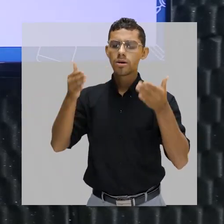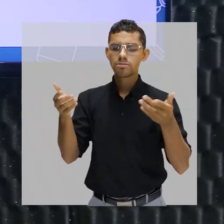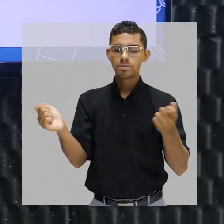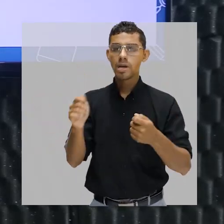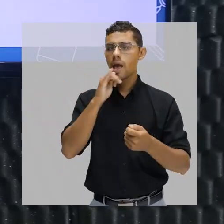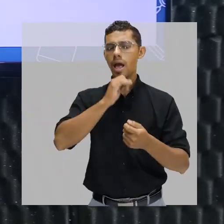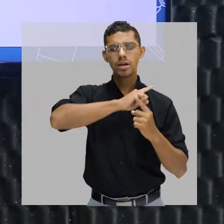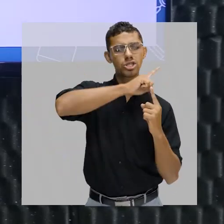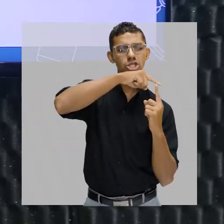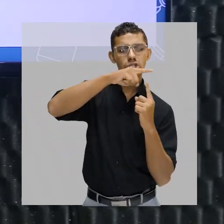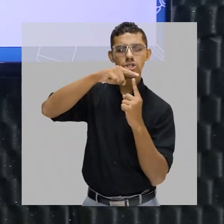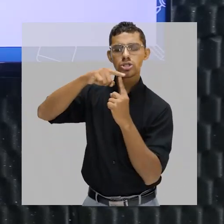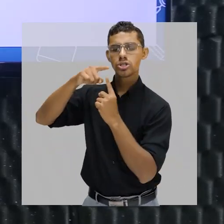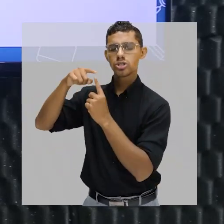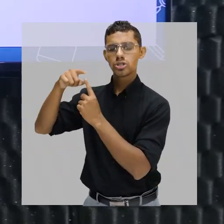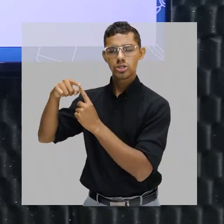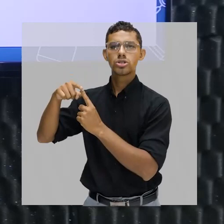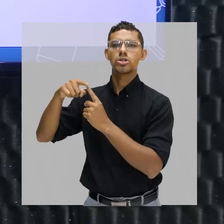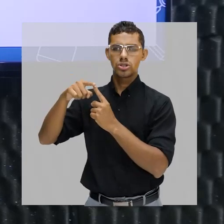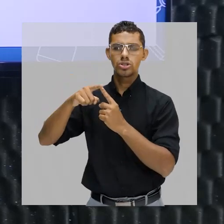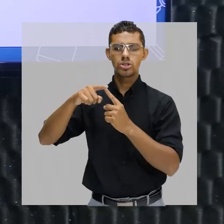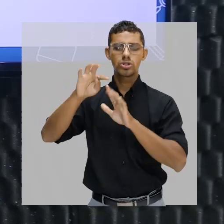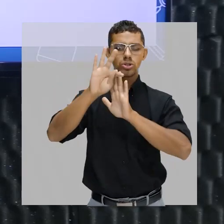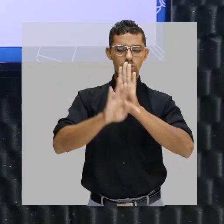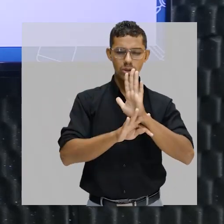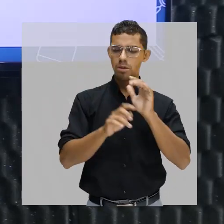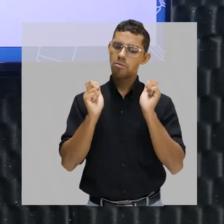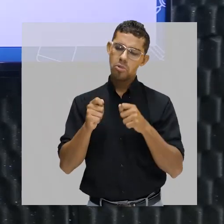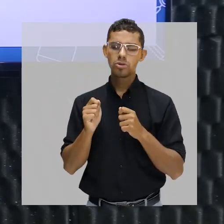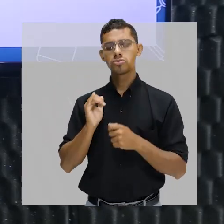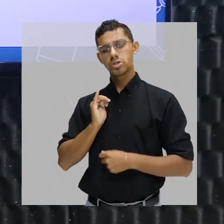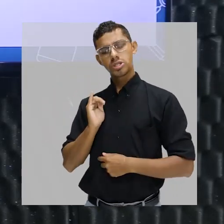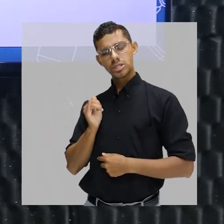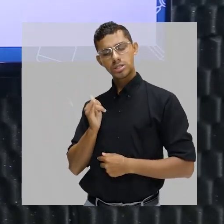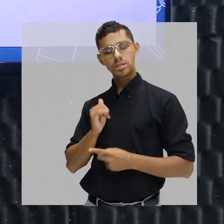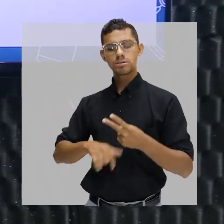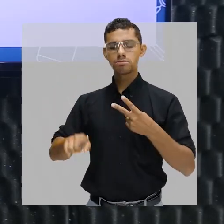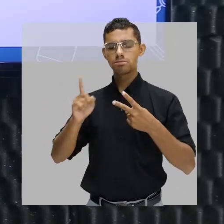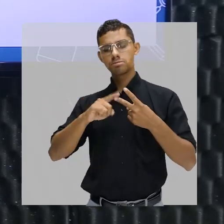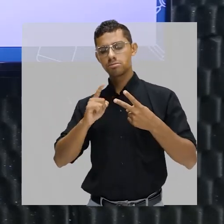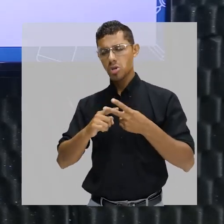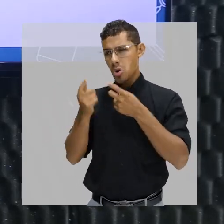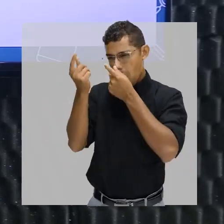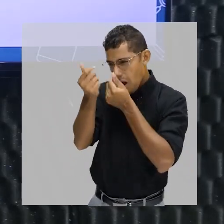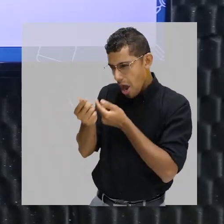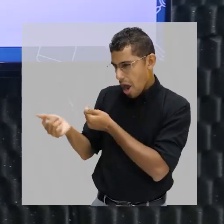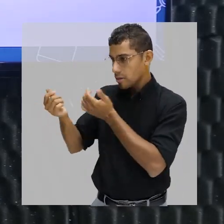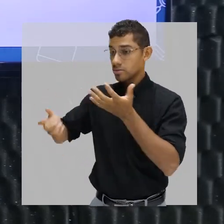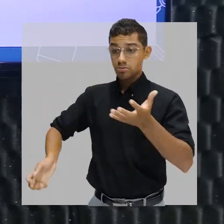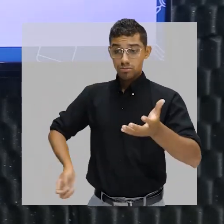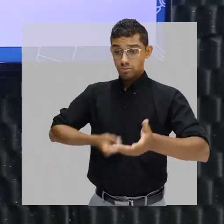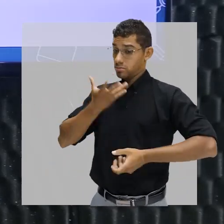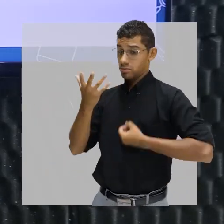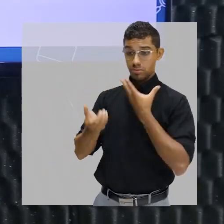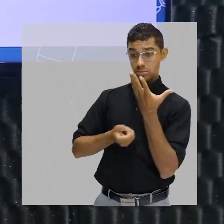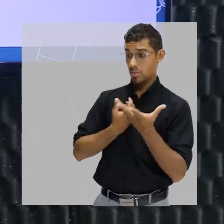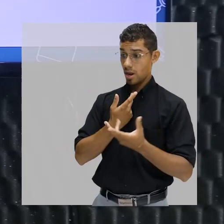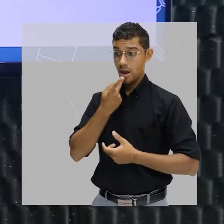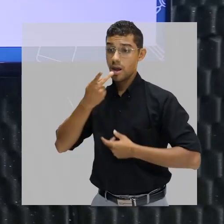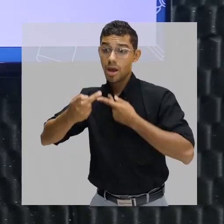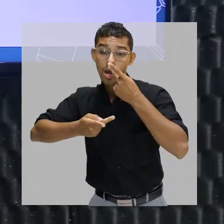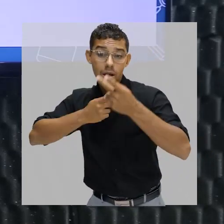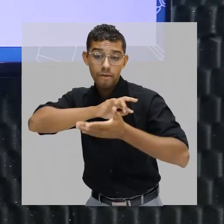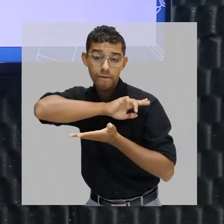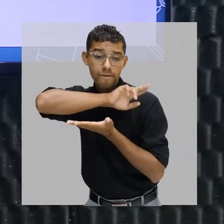tipologias textuais? Eu posso narrar, eu posso persuadir alguém, eu posso expor, enfim. Eu